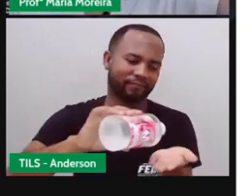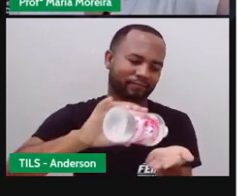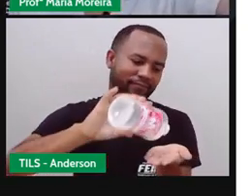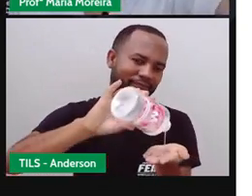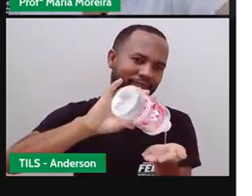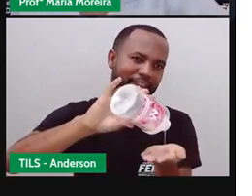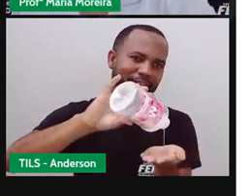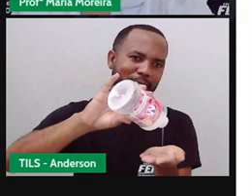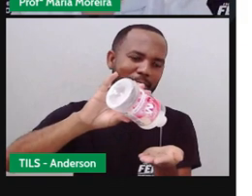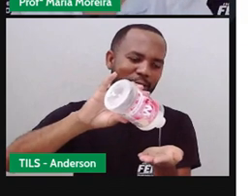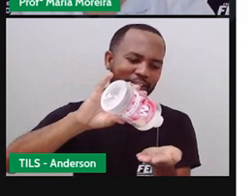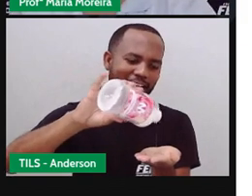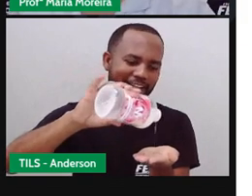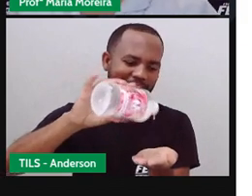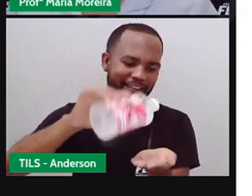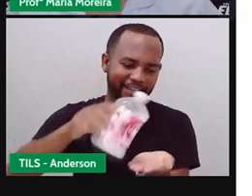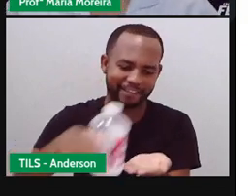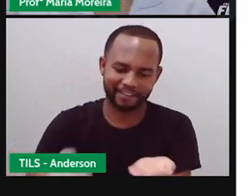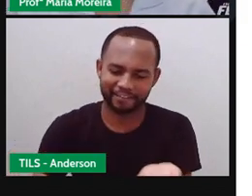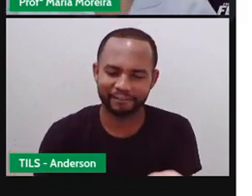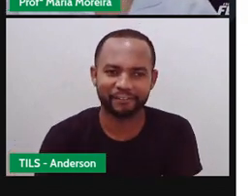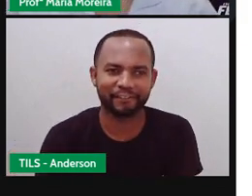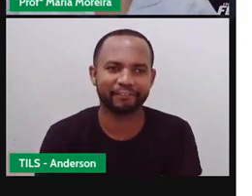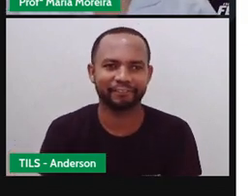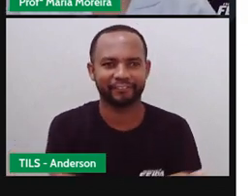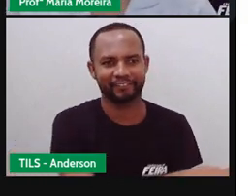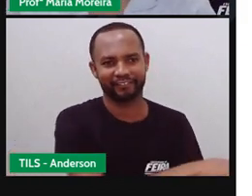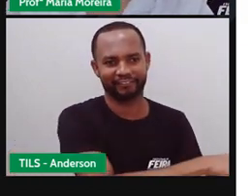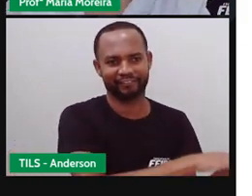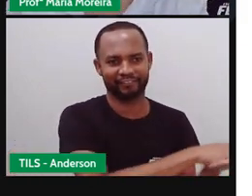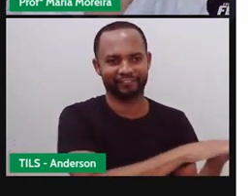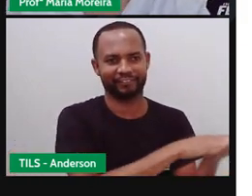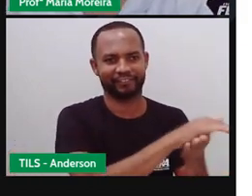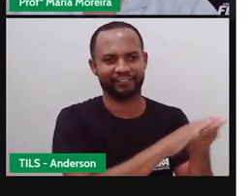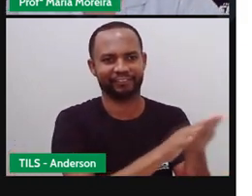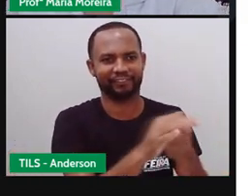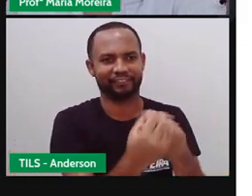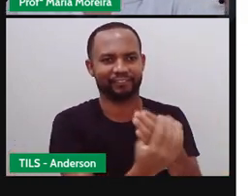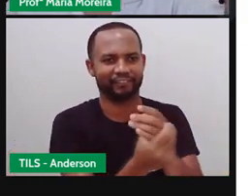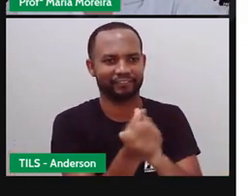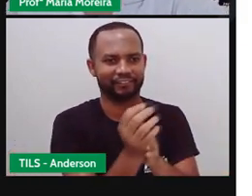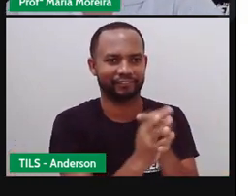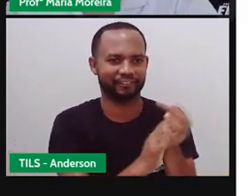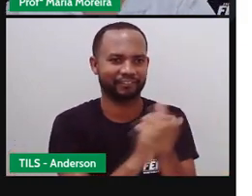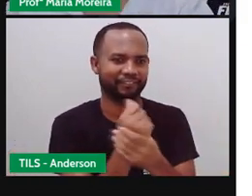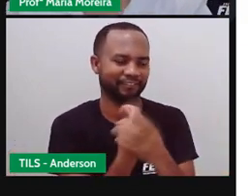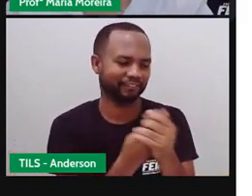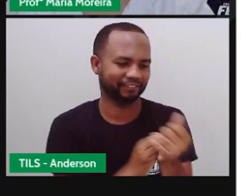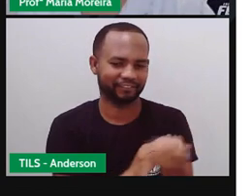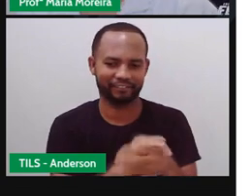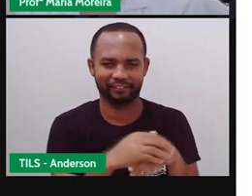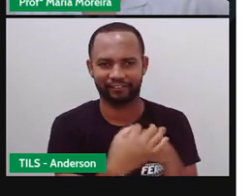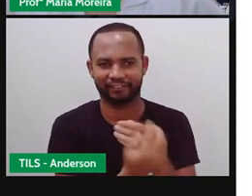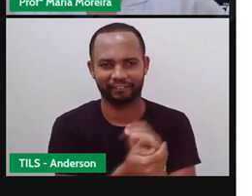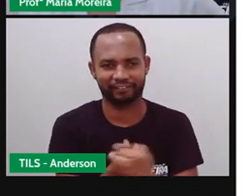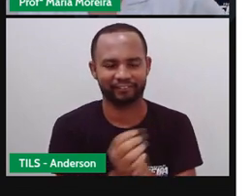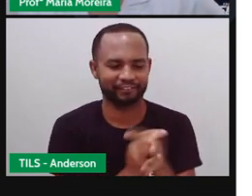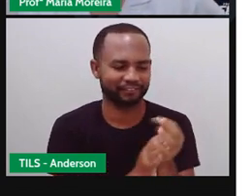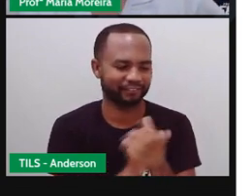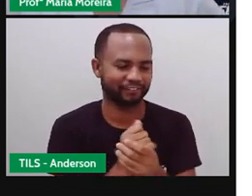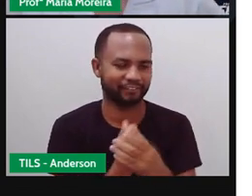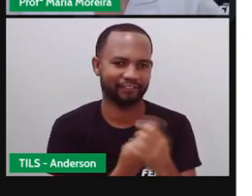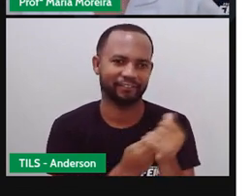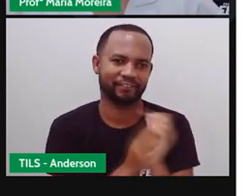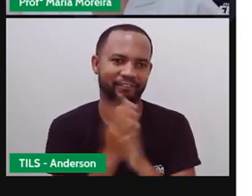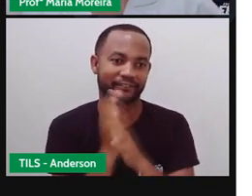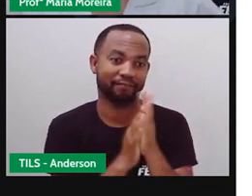gel tá usei nas cara é o que eu tenho também tá minha máscara tá ali mas o meu óculos já tá aqui para poder limpar